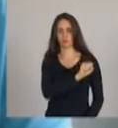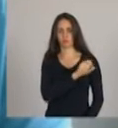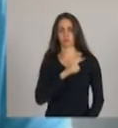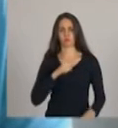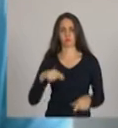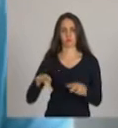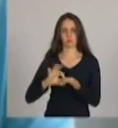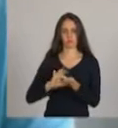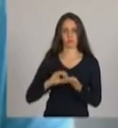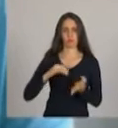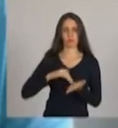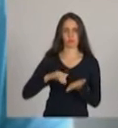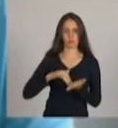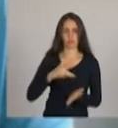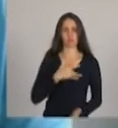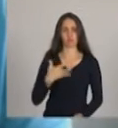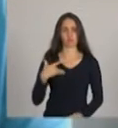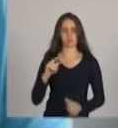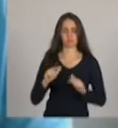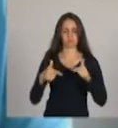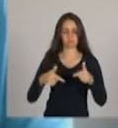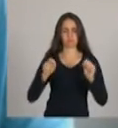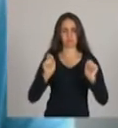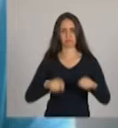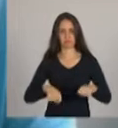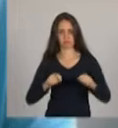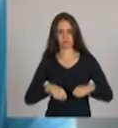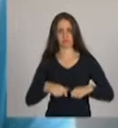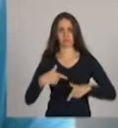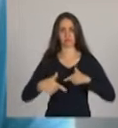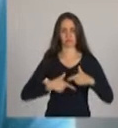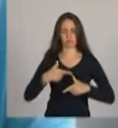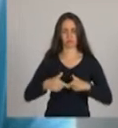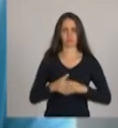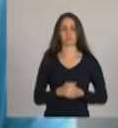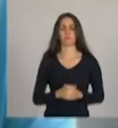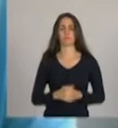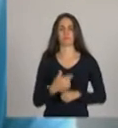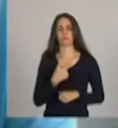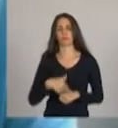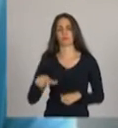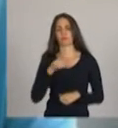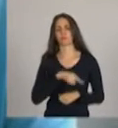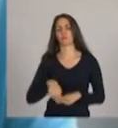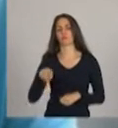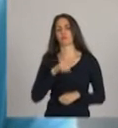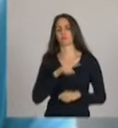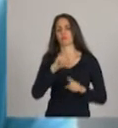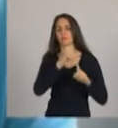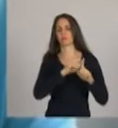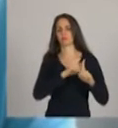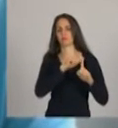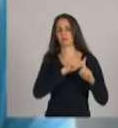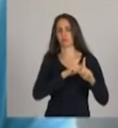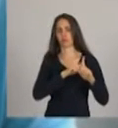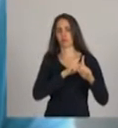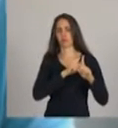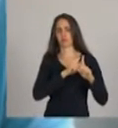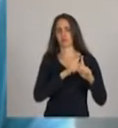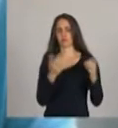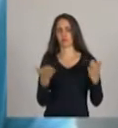de Saúde, um serviço que funciona. Nós estamos chegando aí a mês